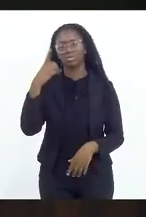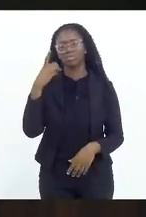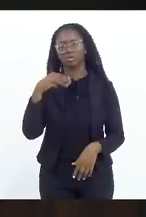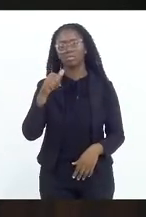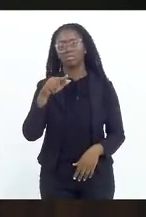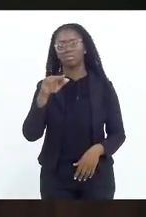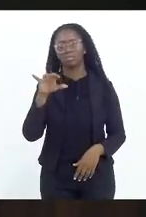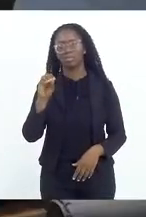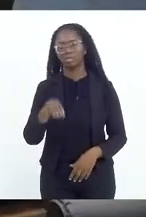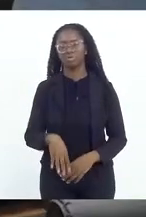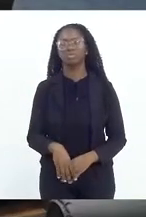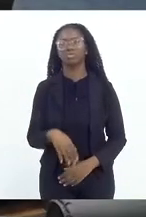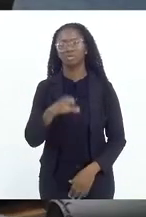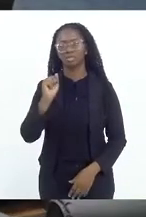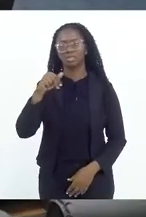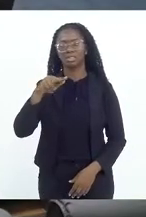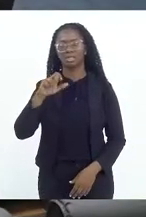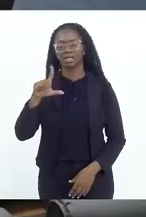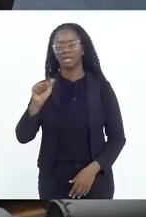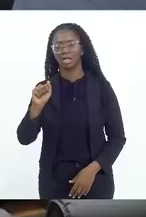Pacheco.